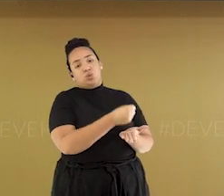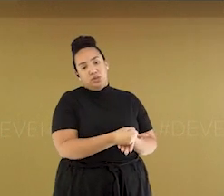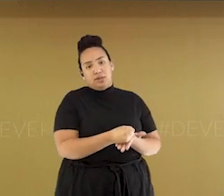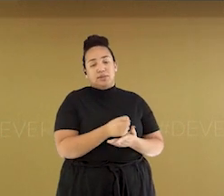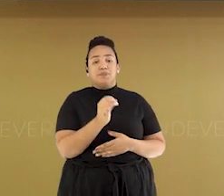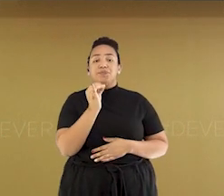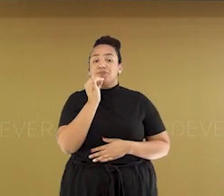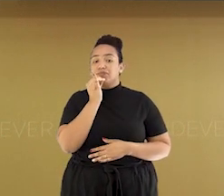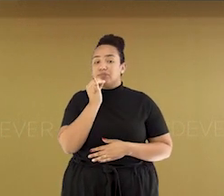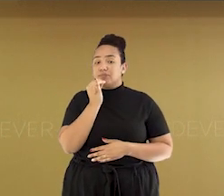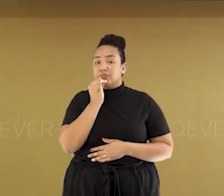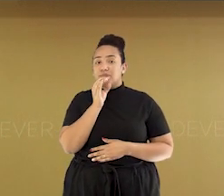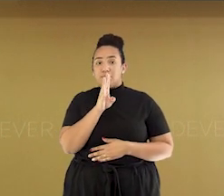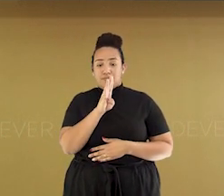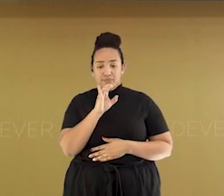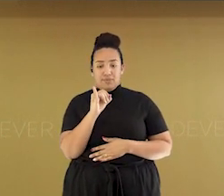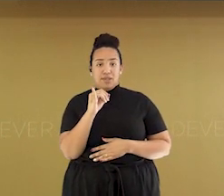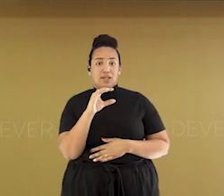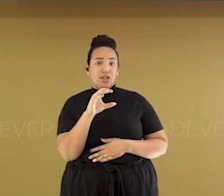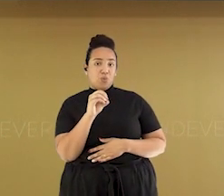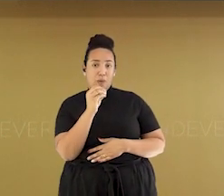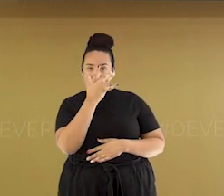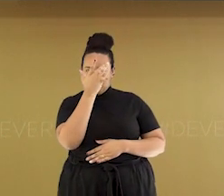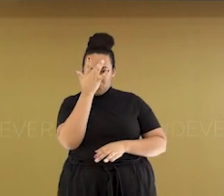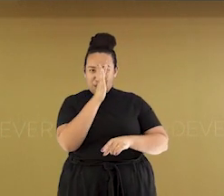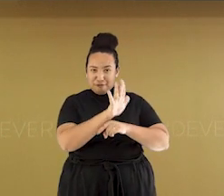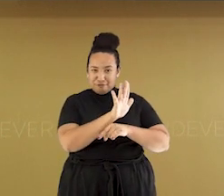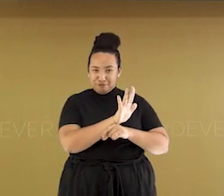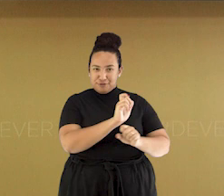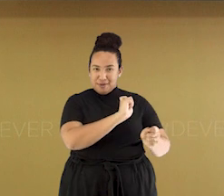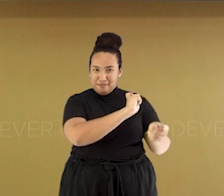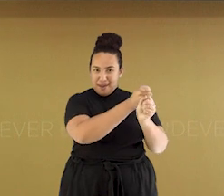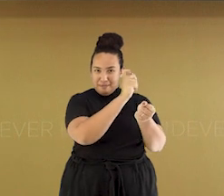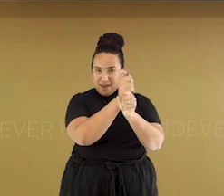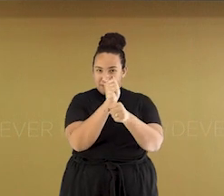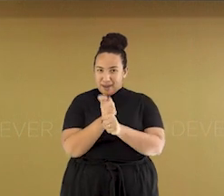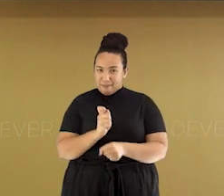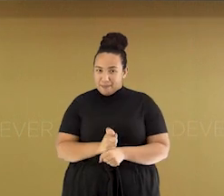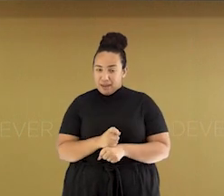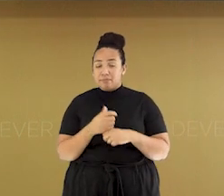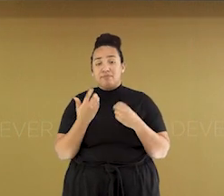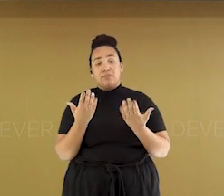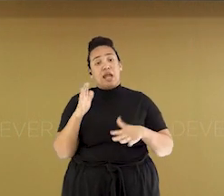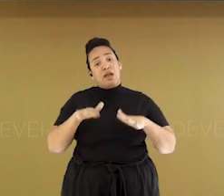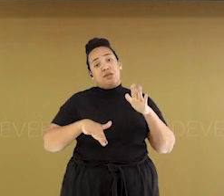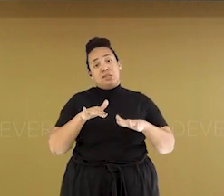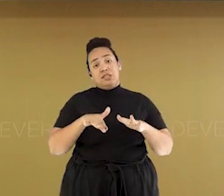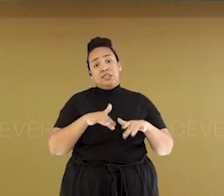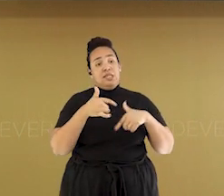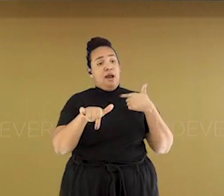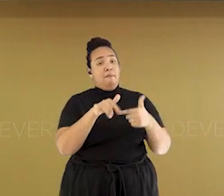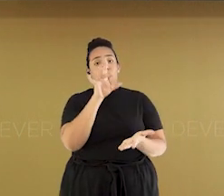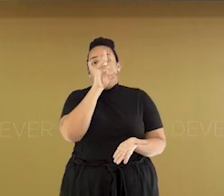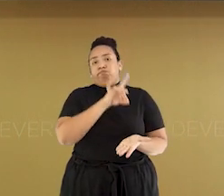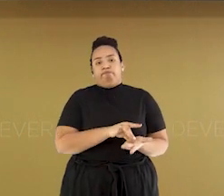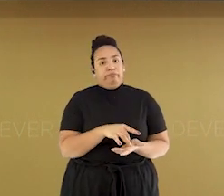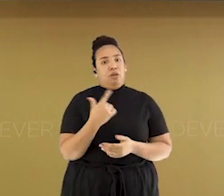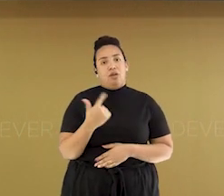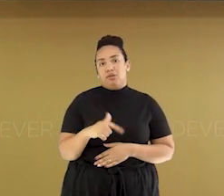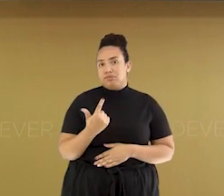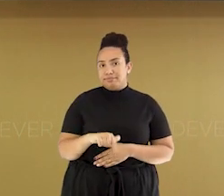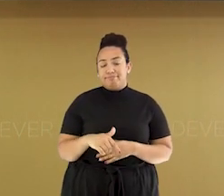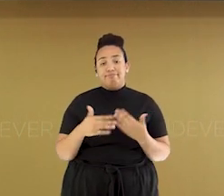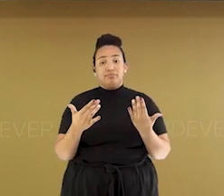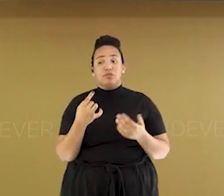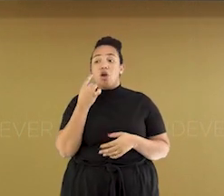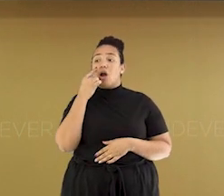é o trabalho do ajudante de pedreiro. Tem momentos em que a pessoa não tem um trabalho fixo. Então, quando